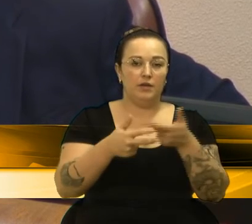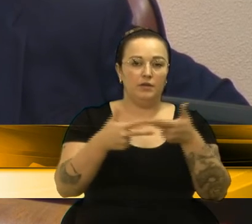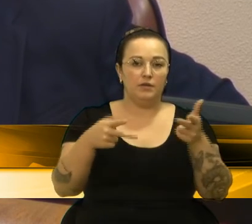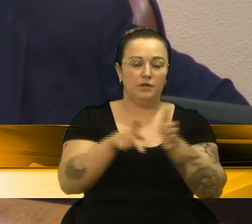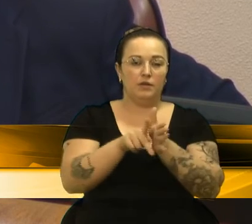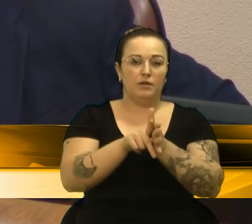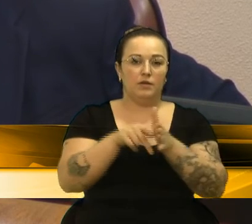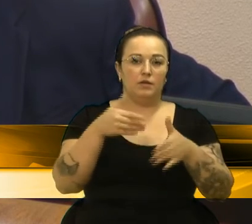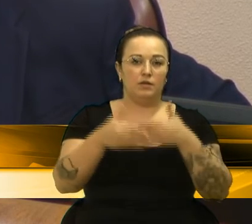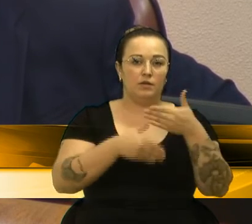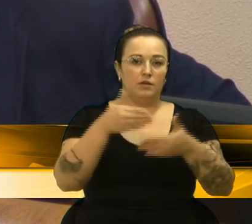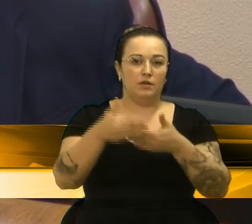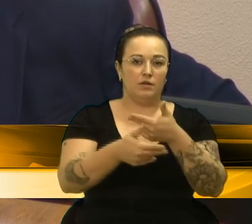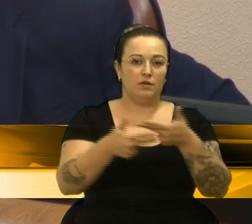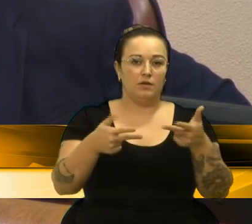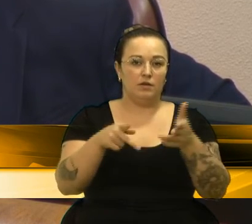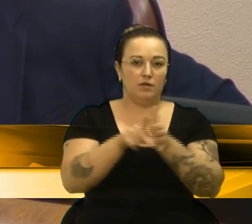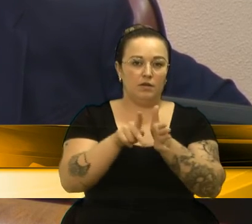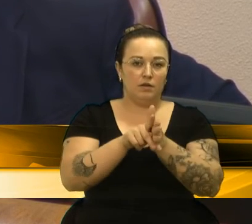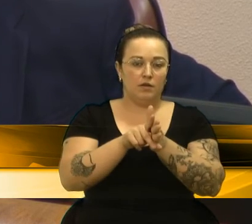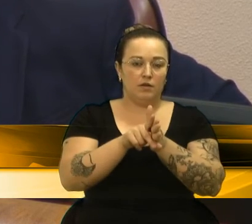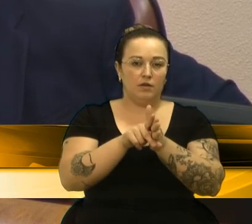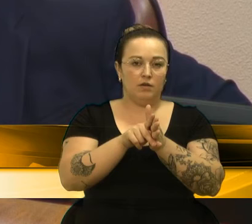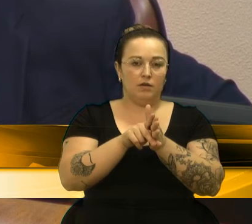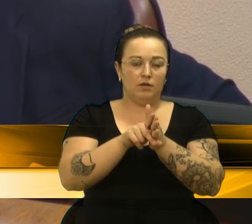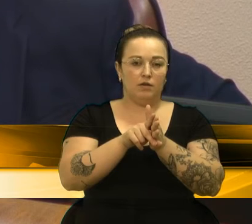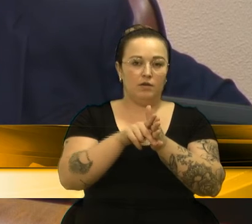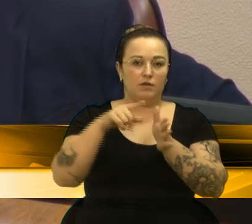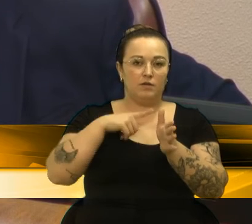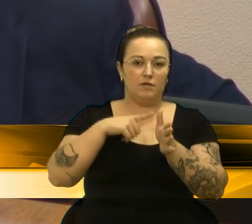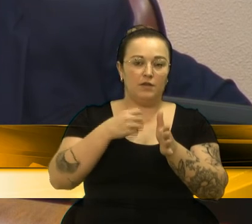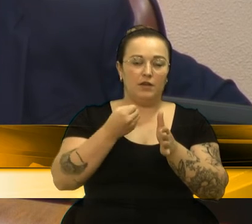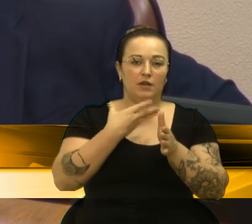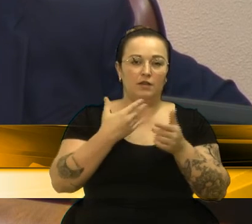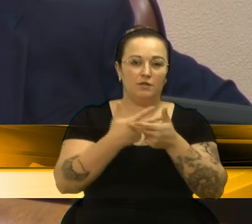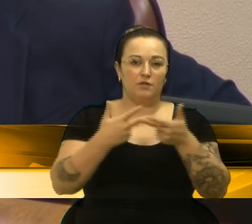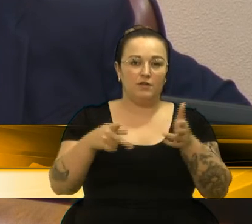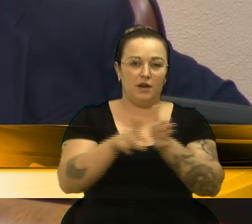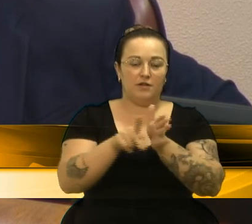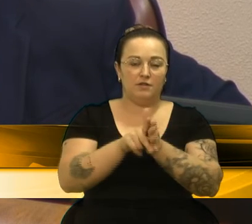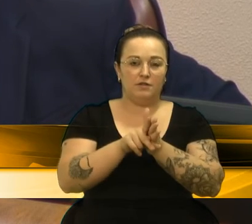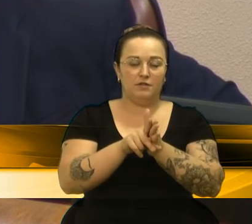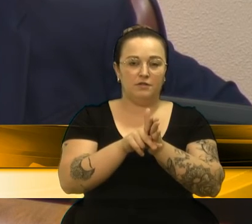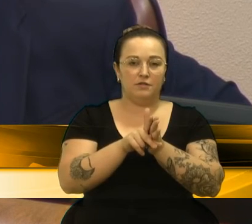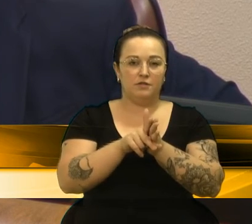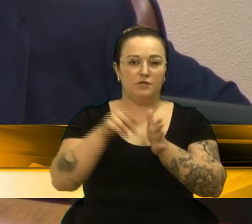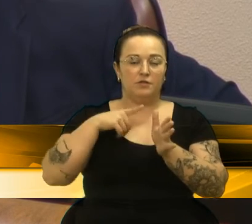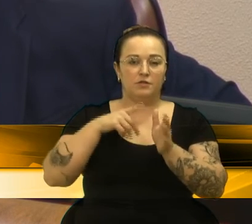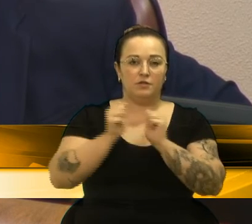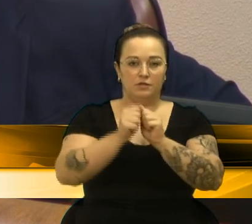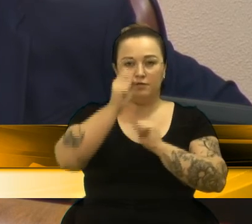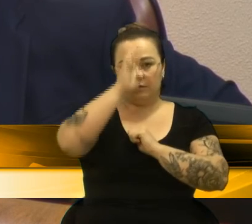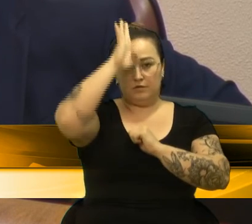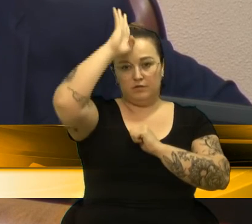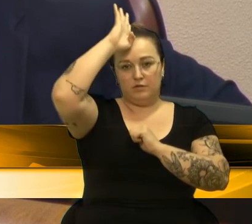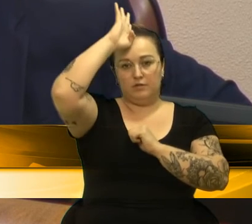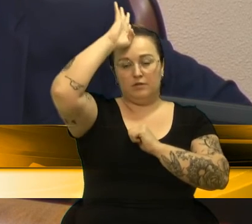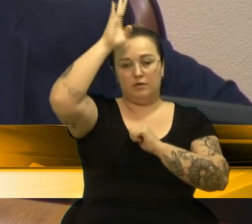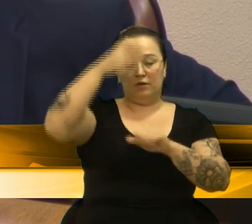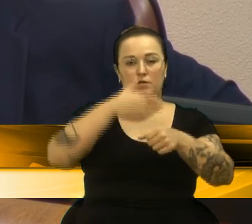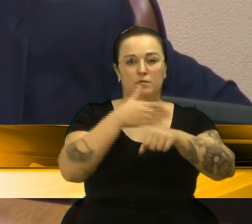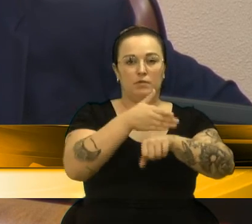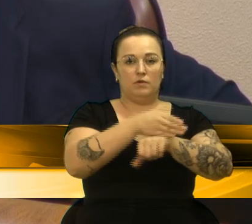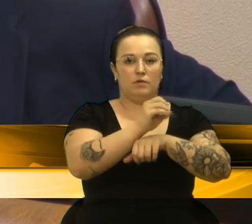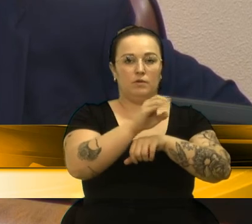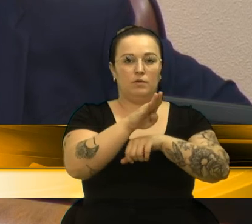reunião, de forma a dirimir dúvidas da comunidade. Foram recebidas sugestões do Conselho de Cultura, Corpo de Bombeiros, e contou esta reunião com a participação da OAB Caxias